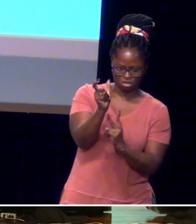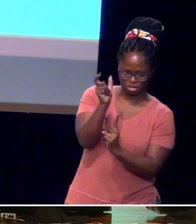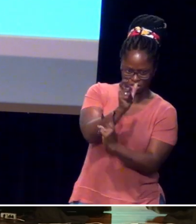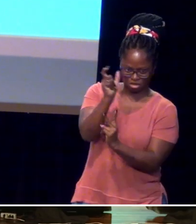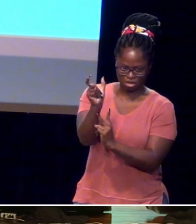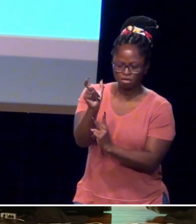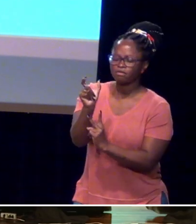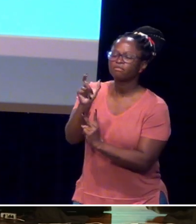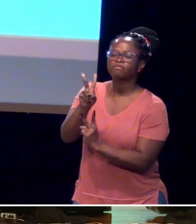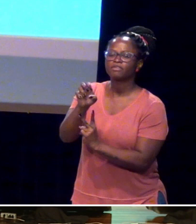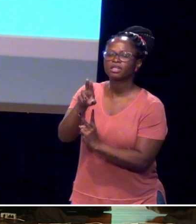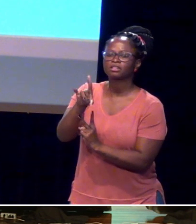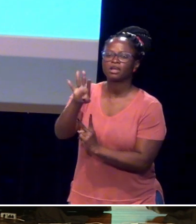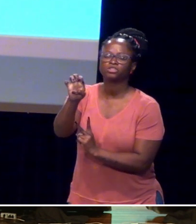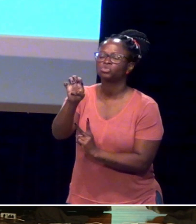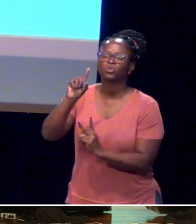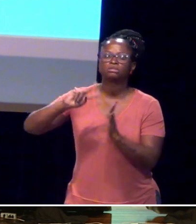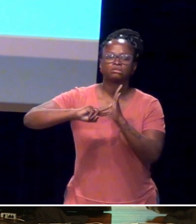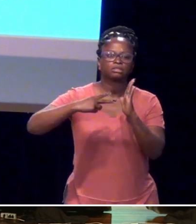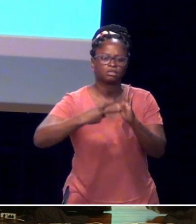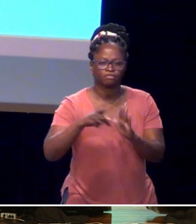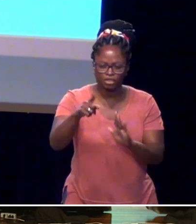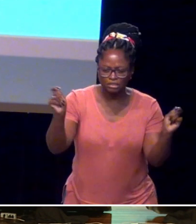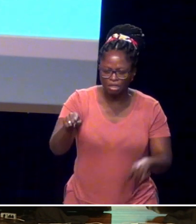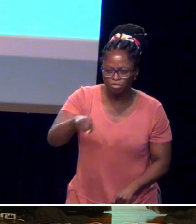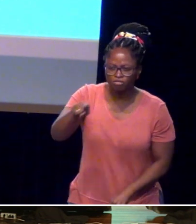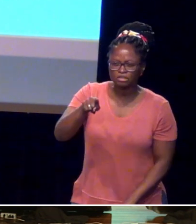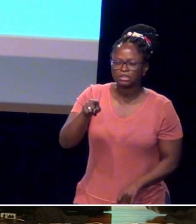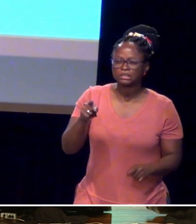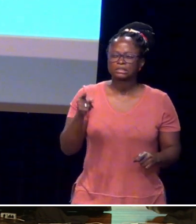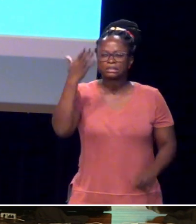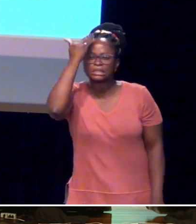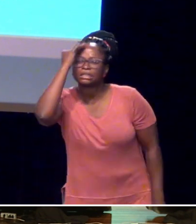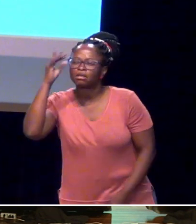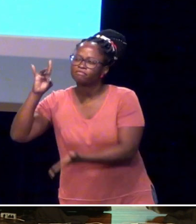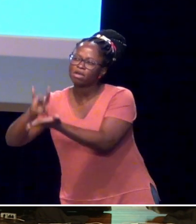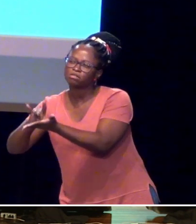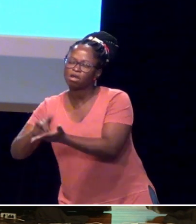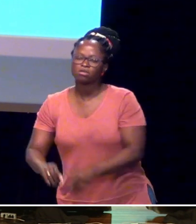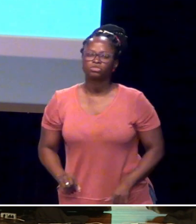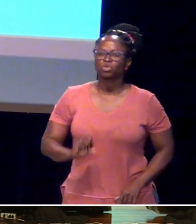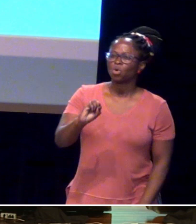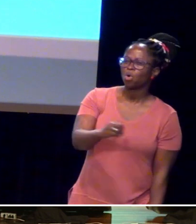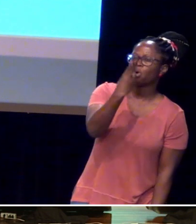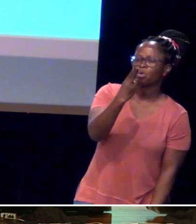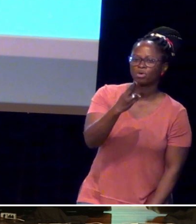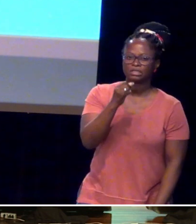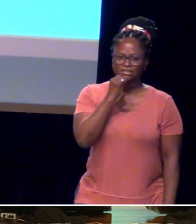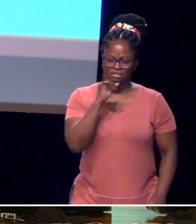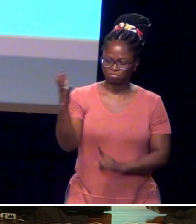palavras para a verdade. E, com isso, dá para você fazer esse jogo entre o que é a verdade, que